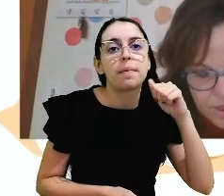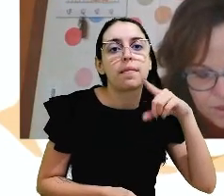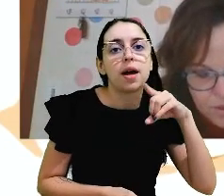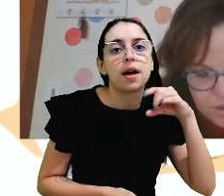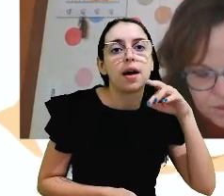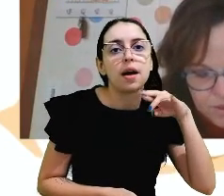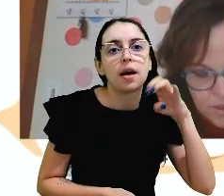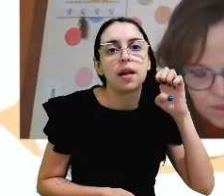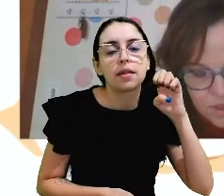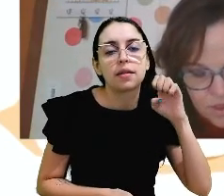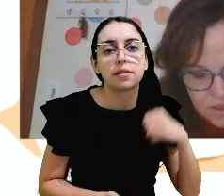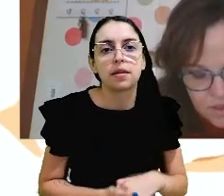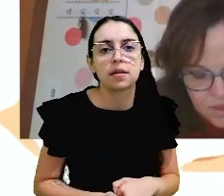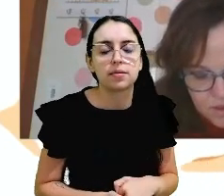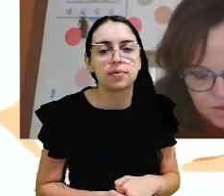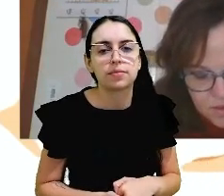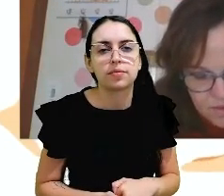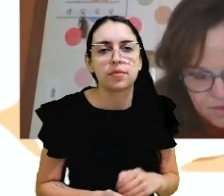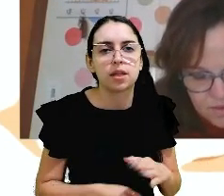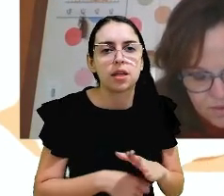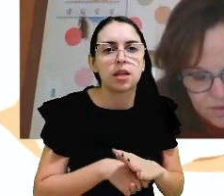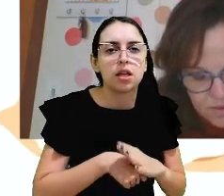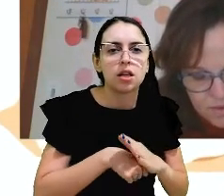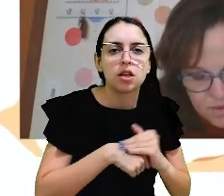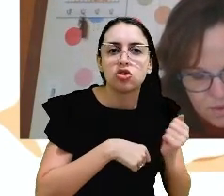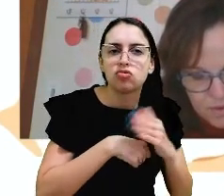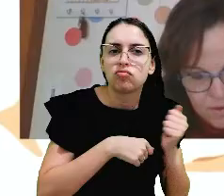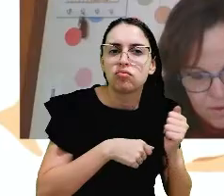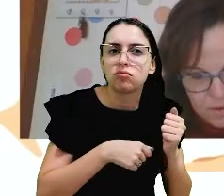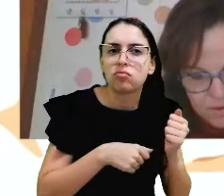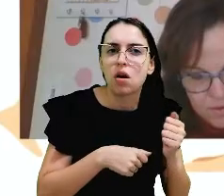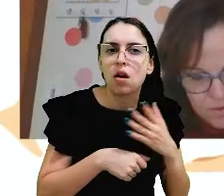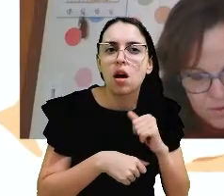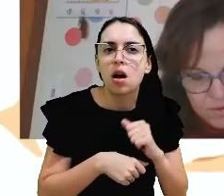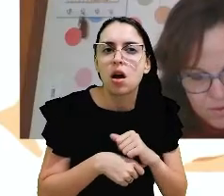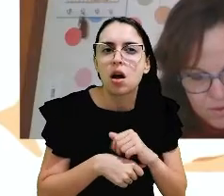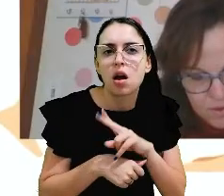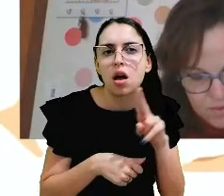chama de comadre, e eu chamo ela também de comadre.